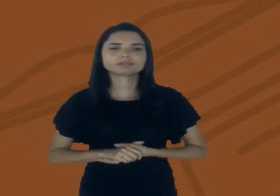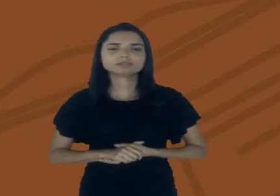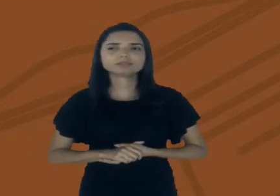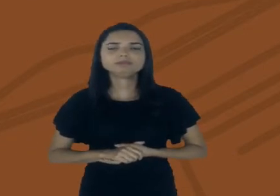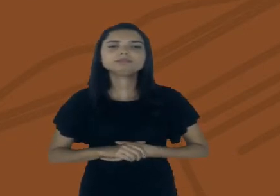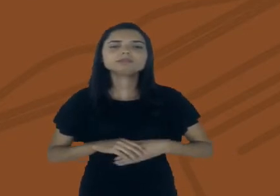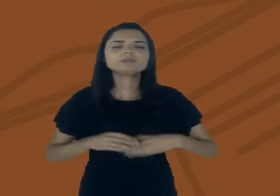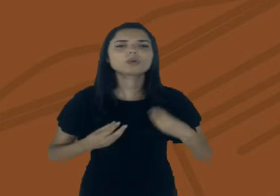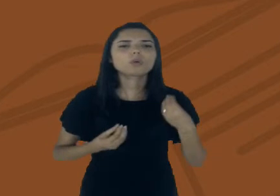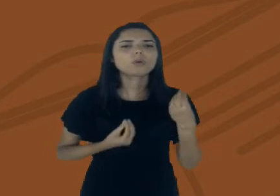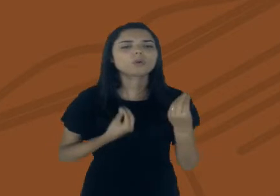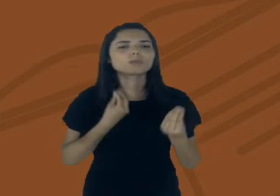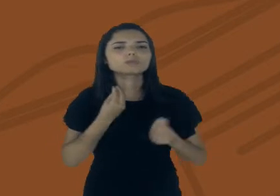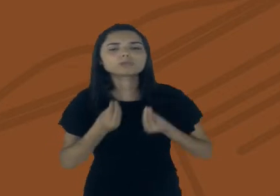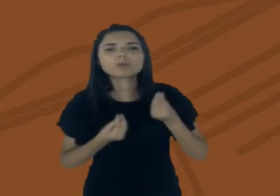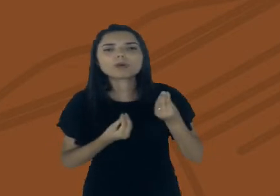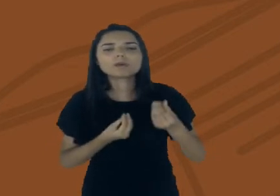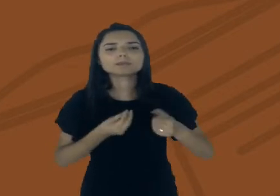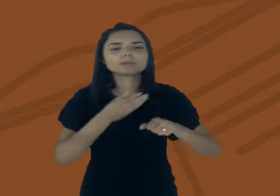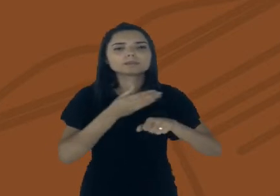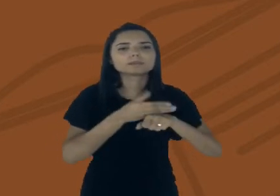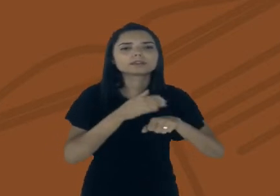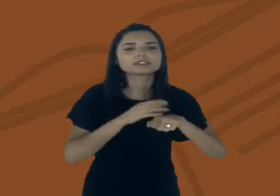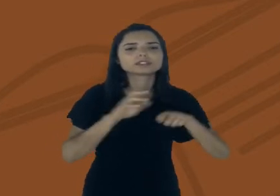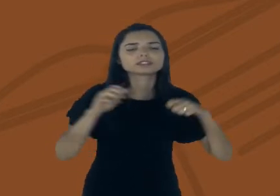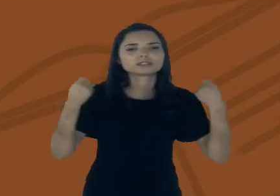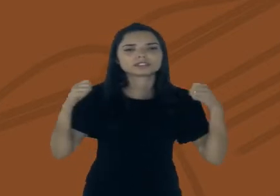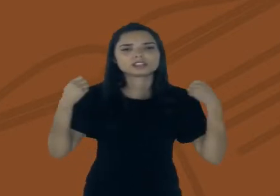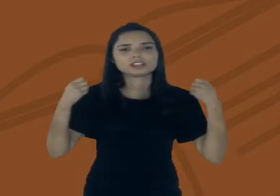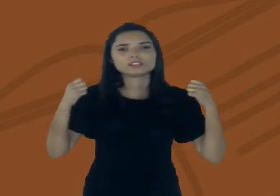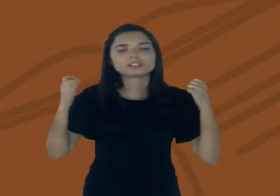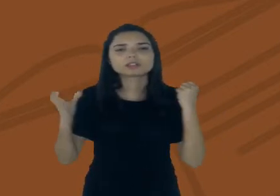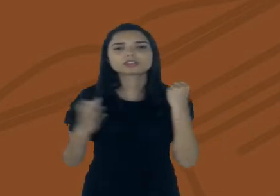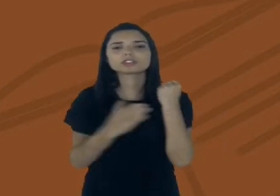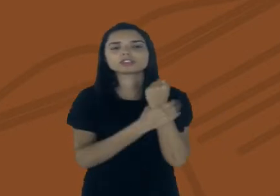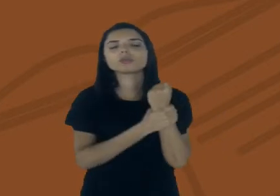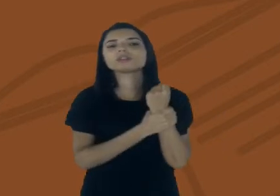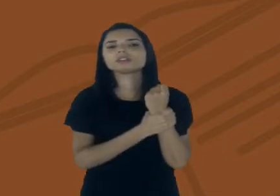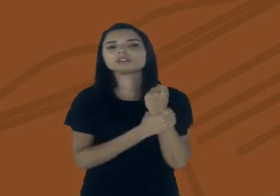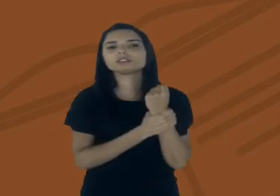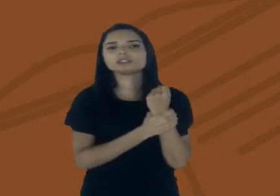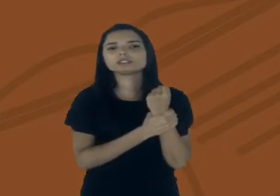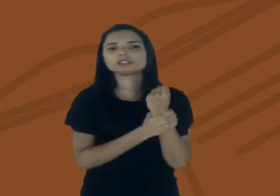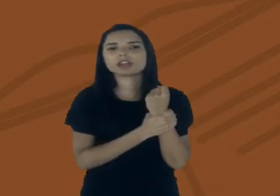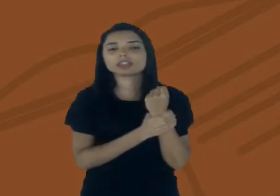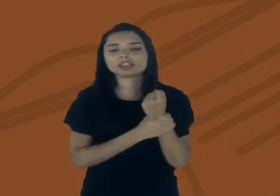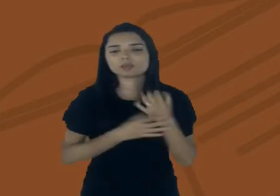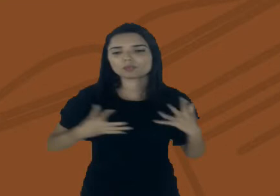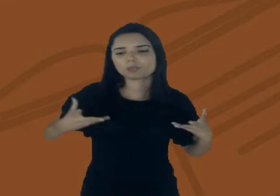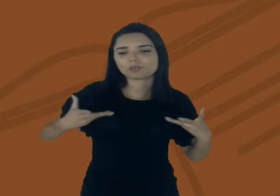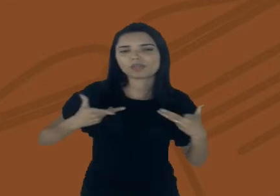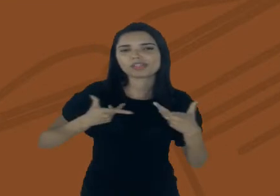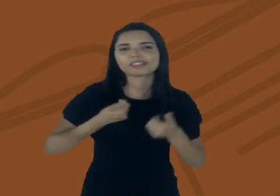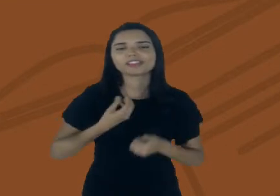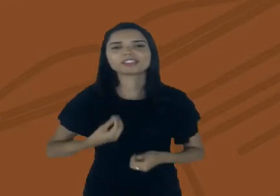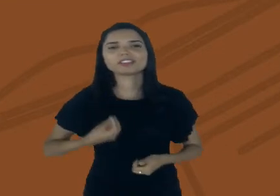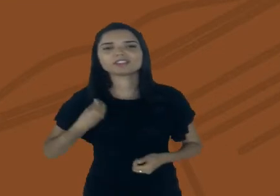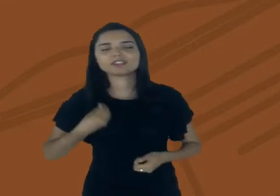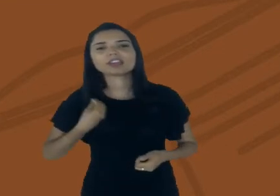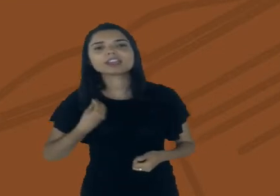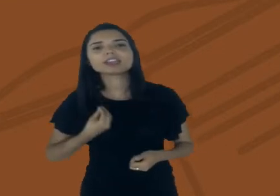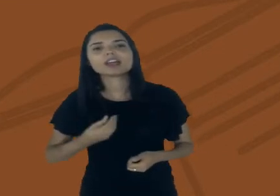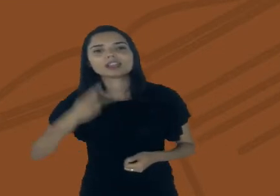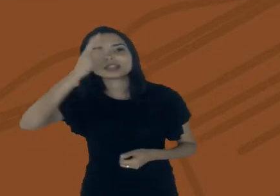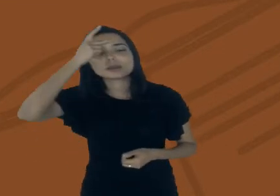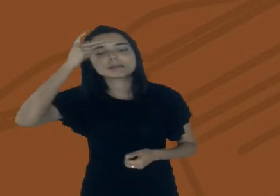Como as práticas de exercícios físicos garantem uma boa qualidade de vida às pessoas com diabetes. Sejam elas do tipo